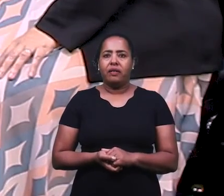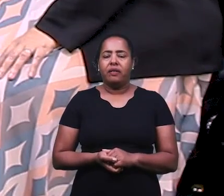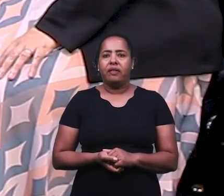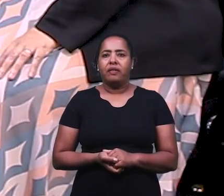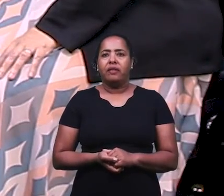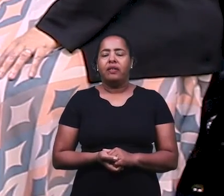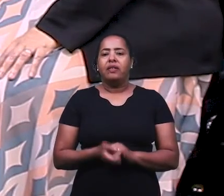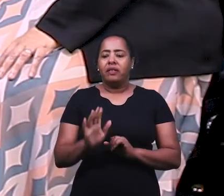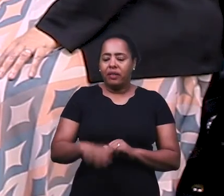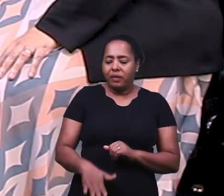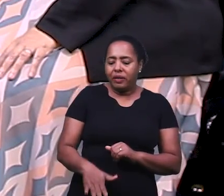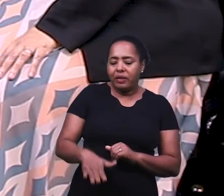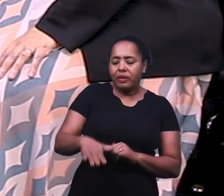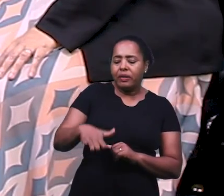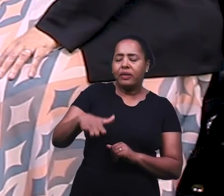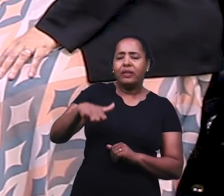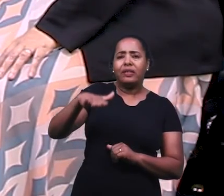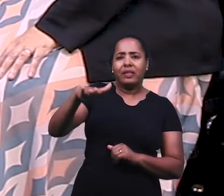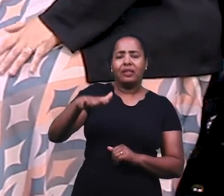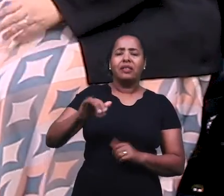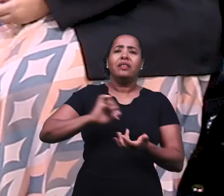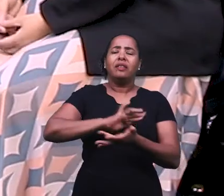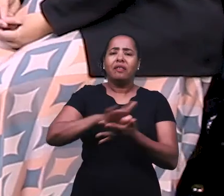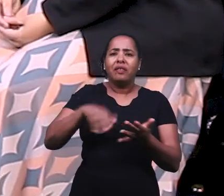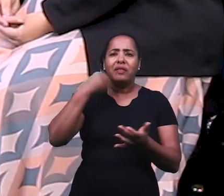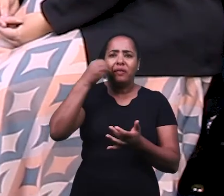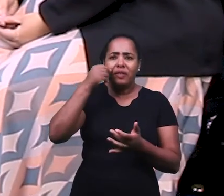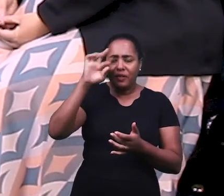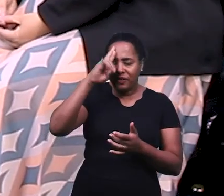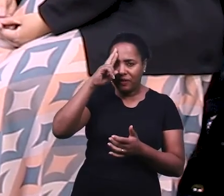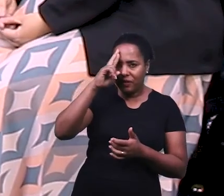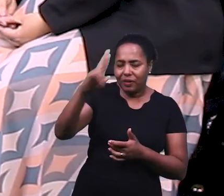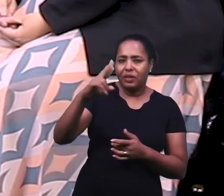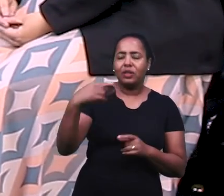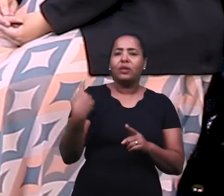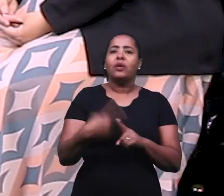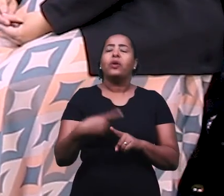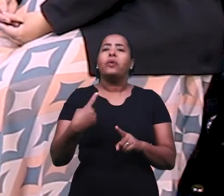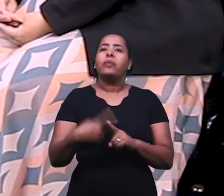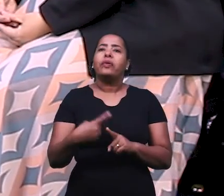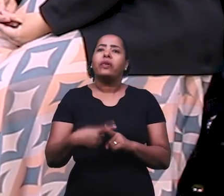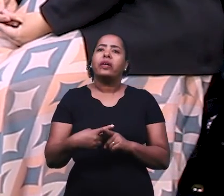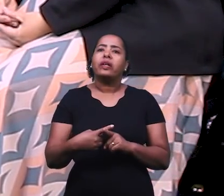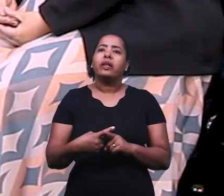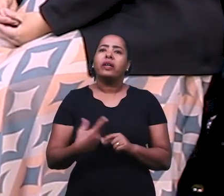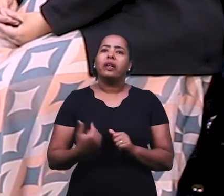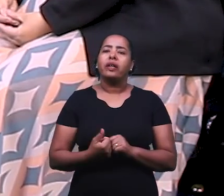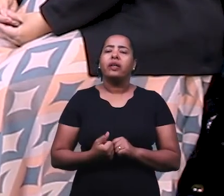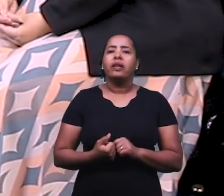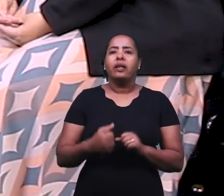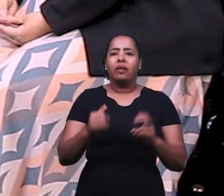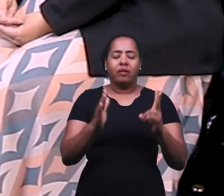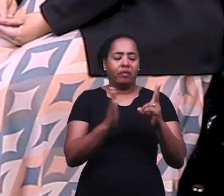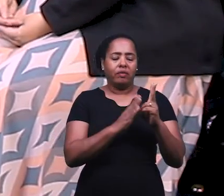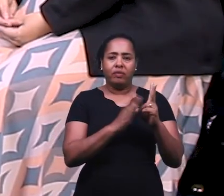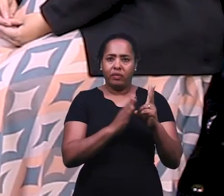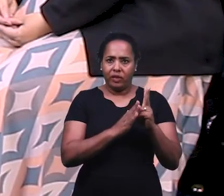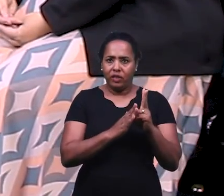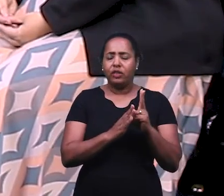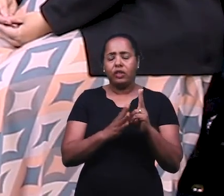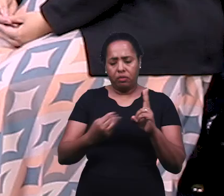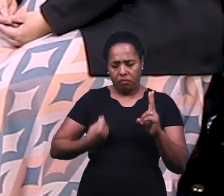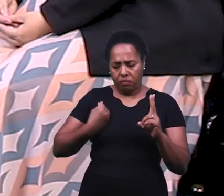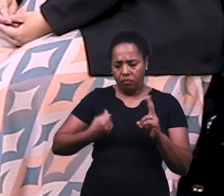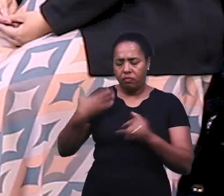lá eu cresci nesse meio, né? São muitas experiências com o Senhor, porque hoje, querendo ou